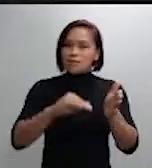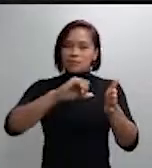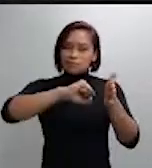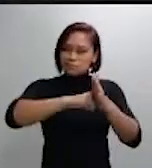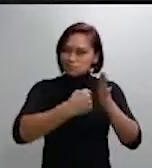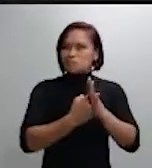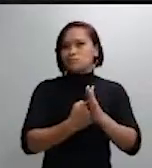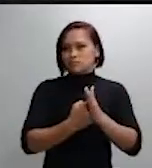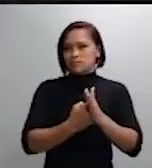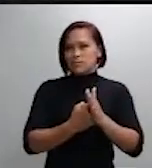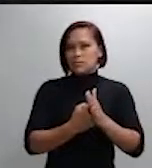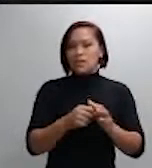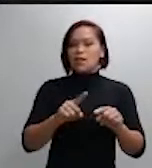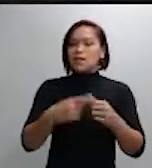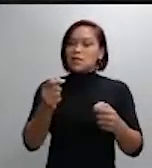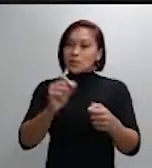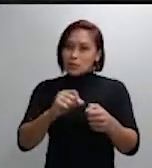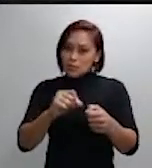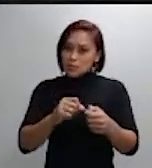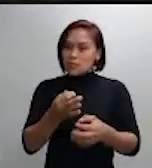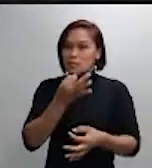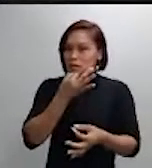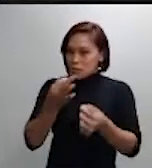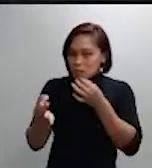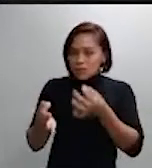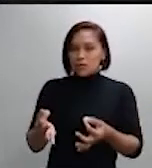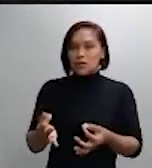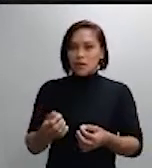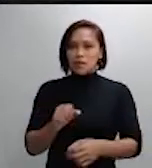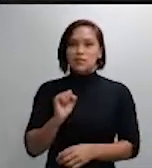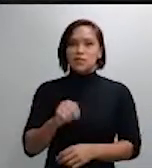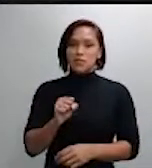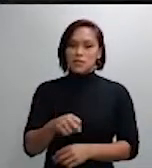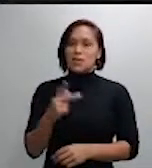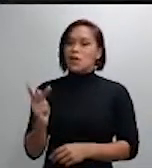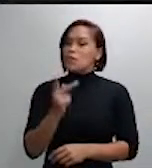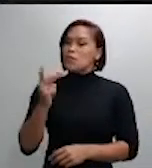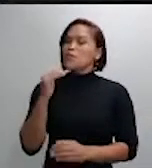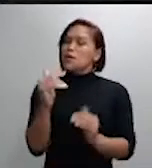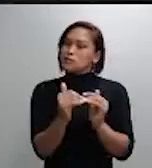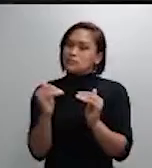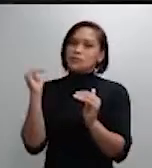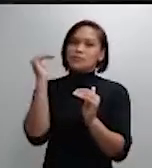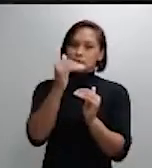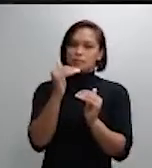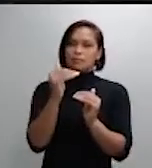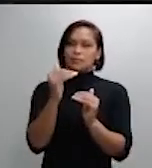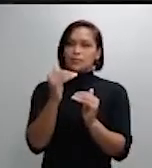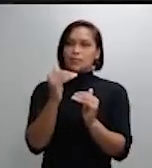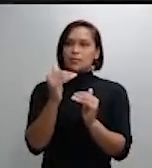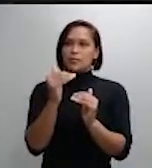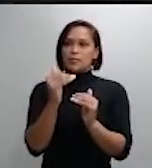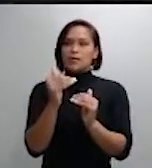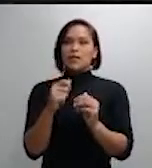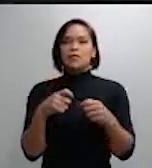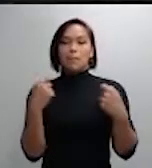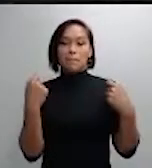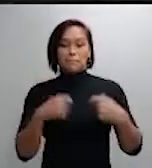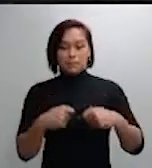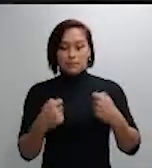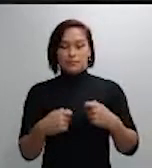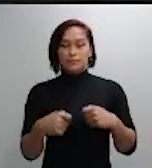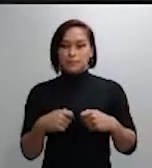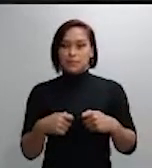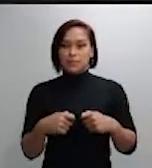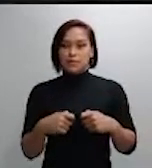justamente com o argumento de que há causas que são de valores elevados. Então seria necessário que